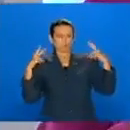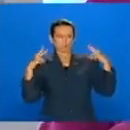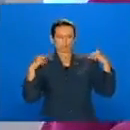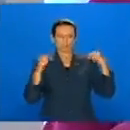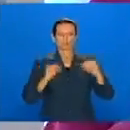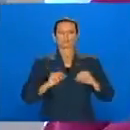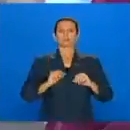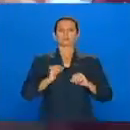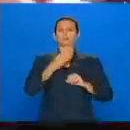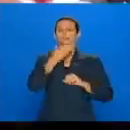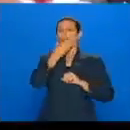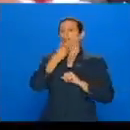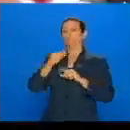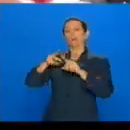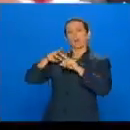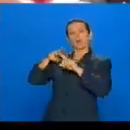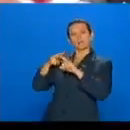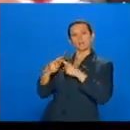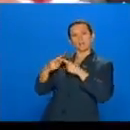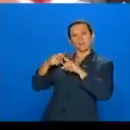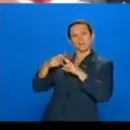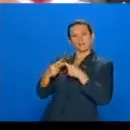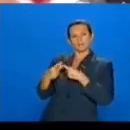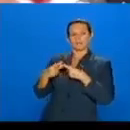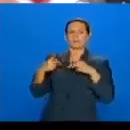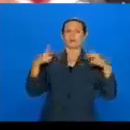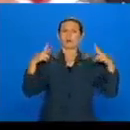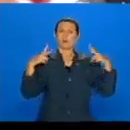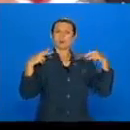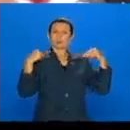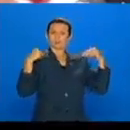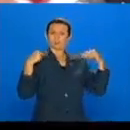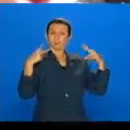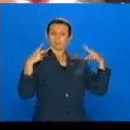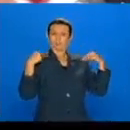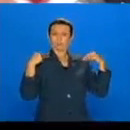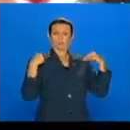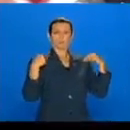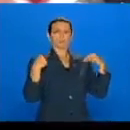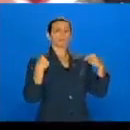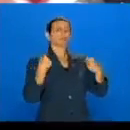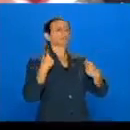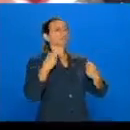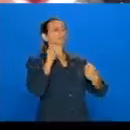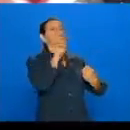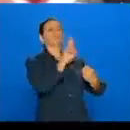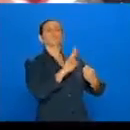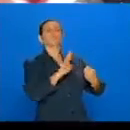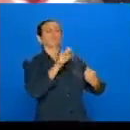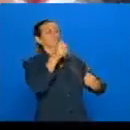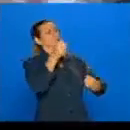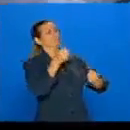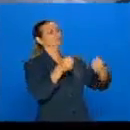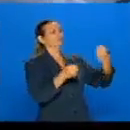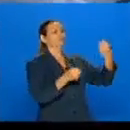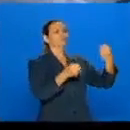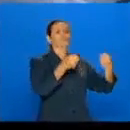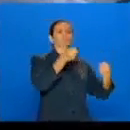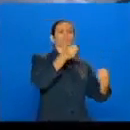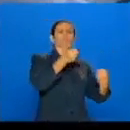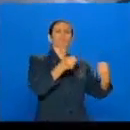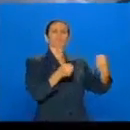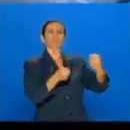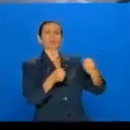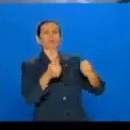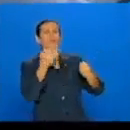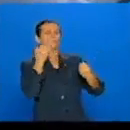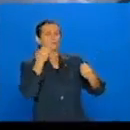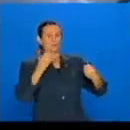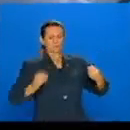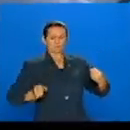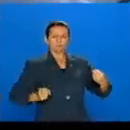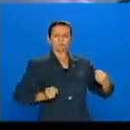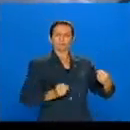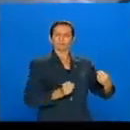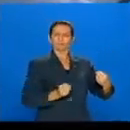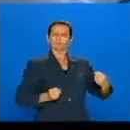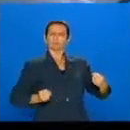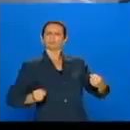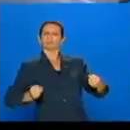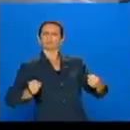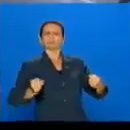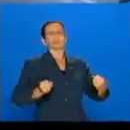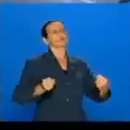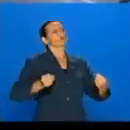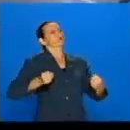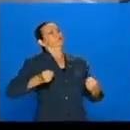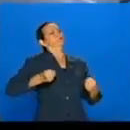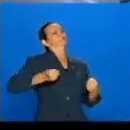O motorista é aquele sujeito usuário do automóvel, do carro, que sabe muito bem quais são os comandos que devem dar